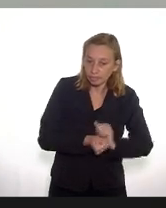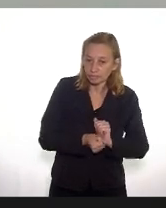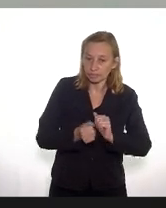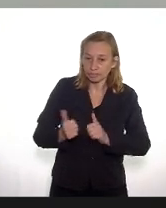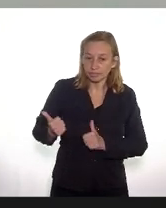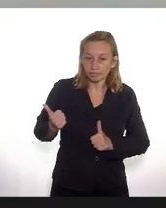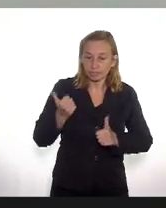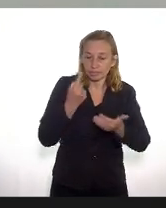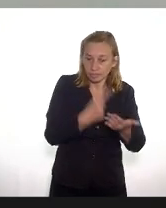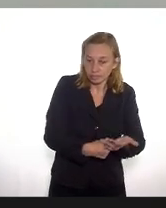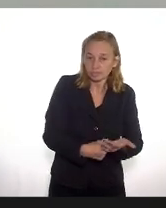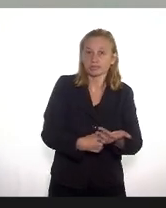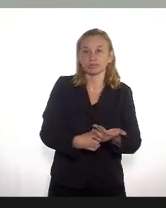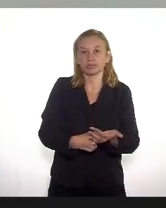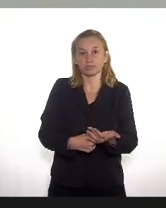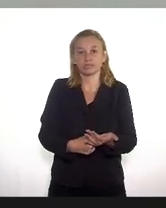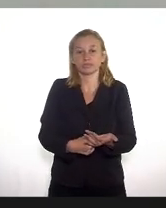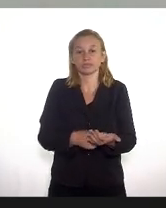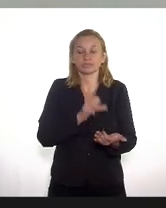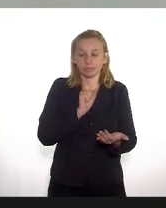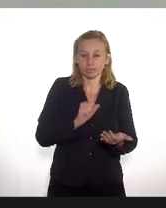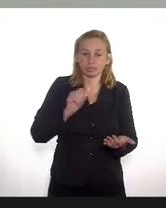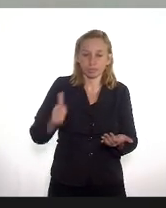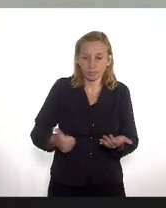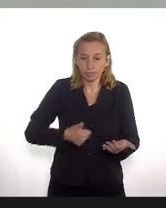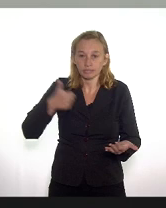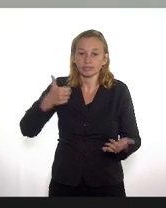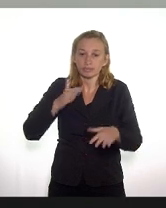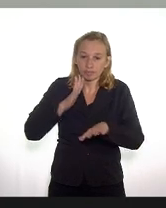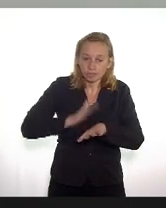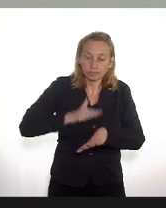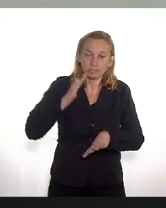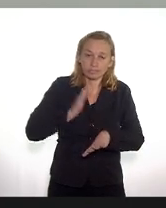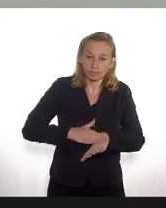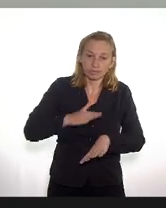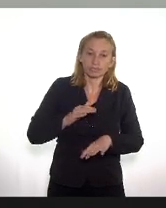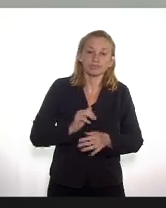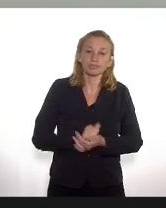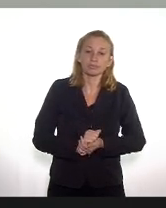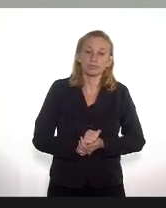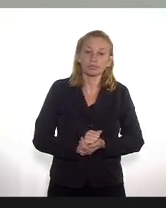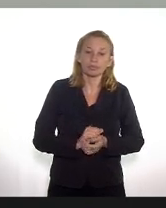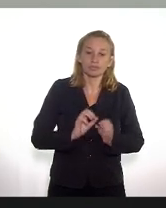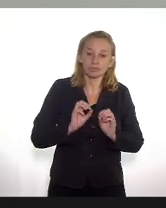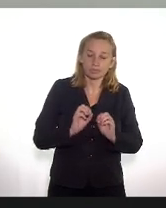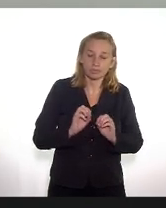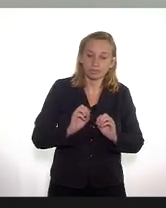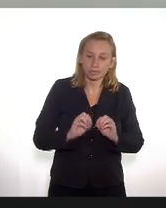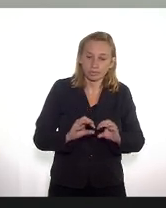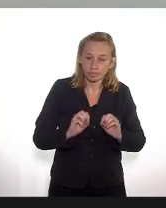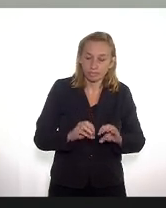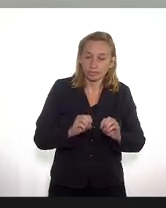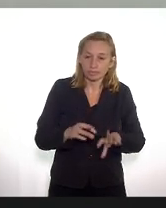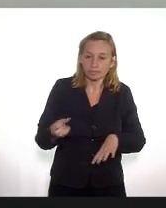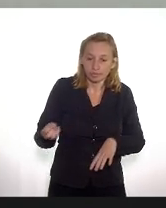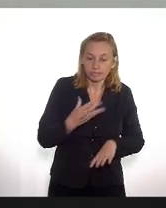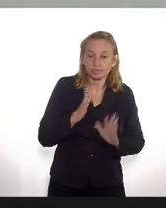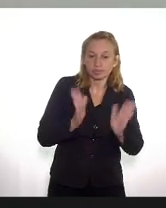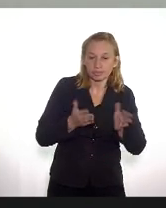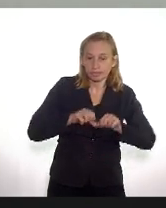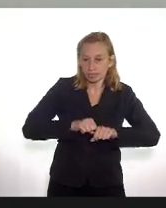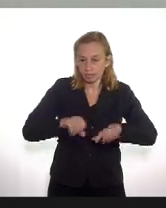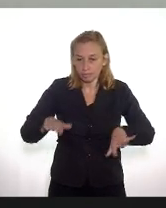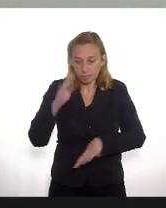assumir compromissos que possam melhorar cada vez mais essa modalidade de ensino, que agora, principalmente com a